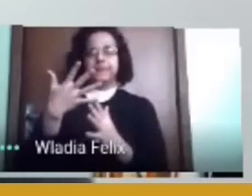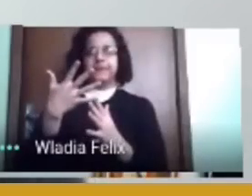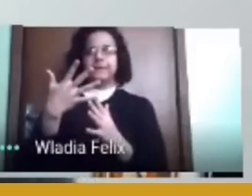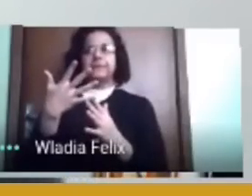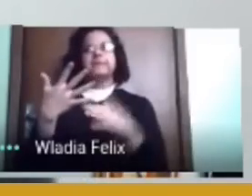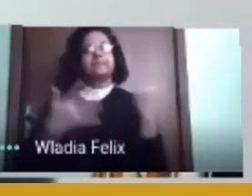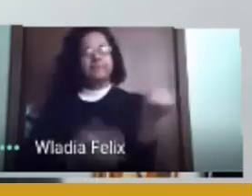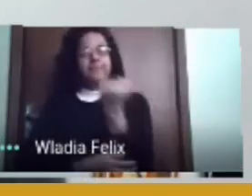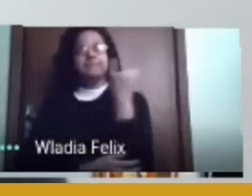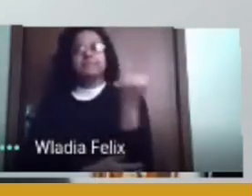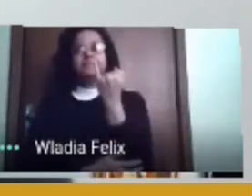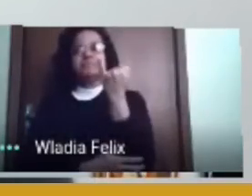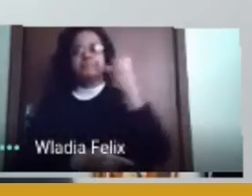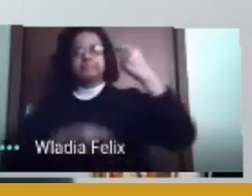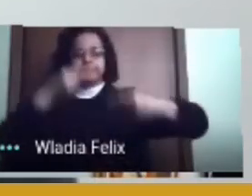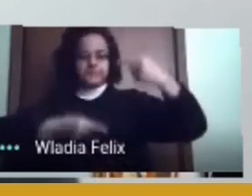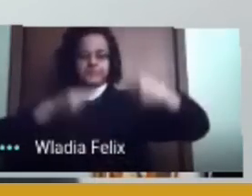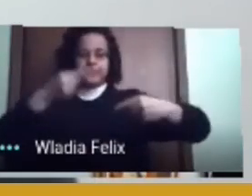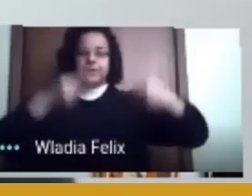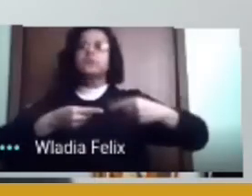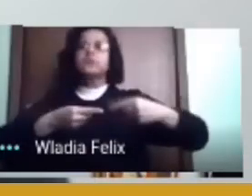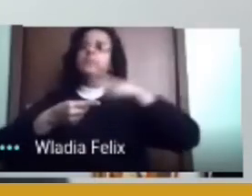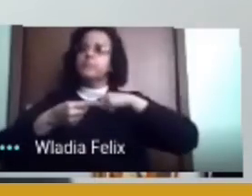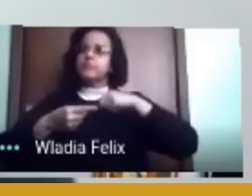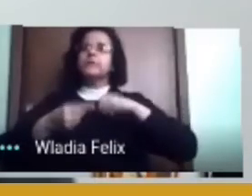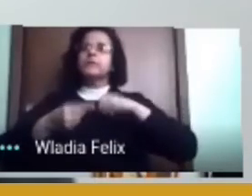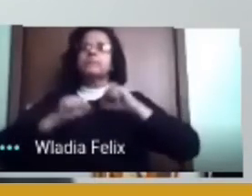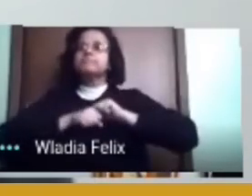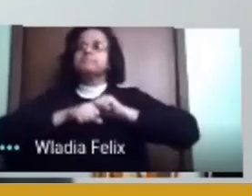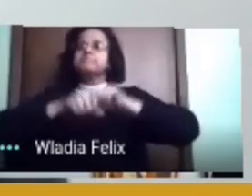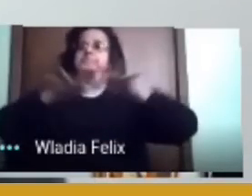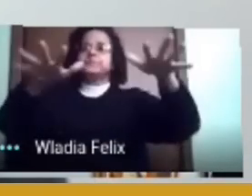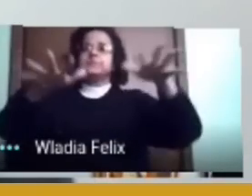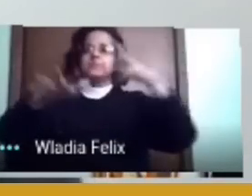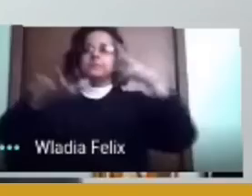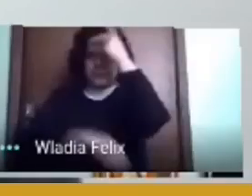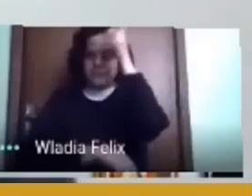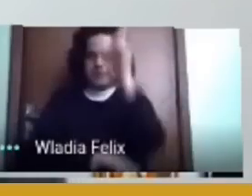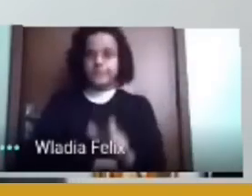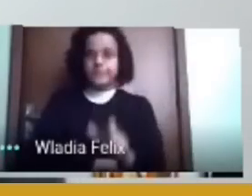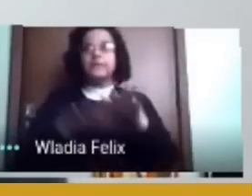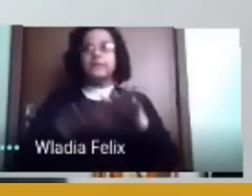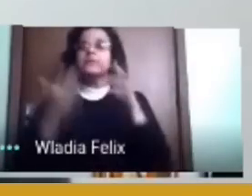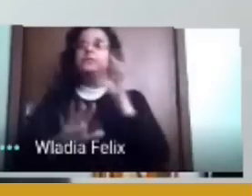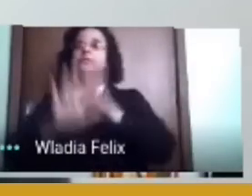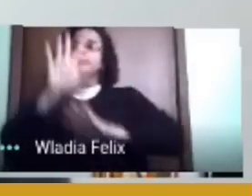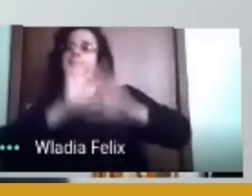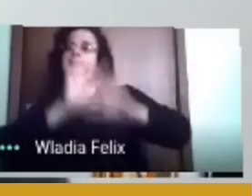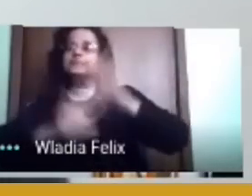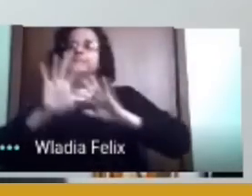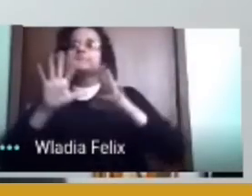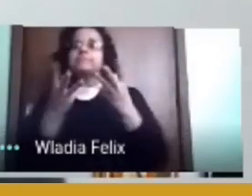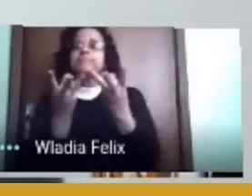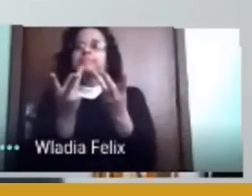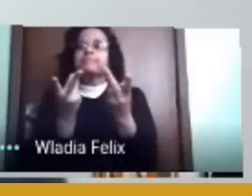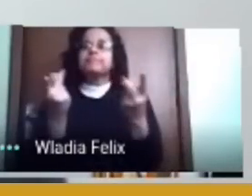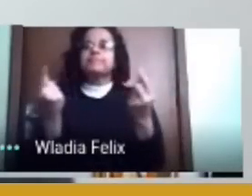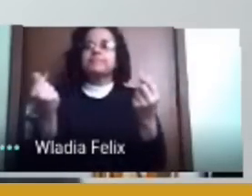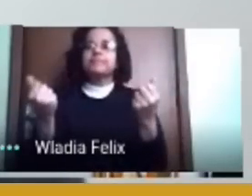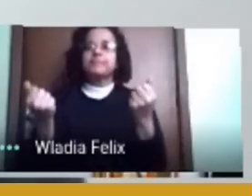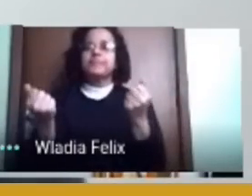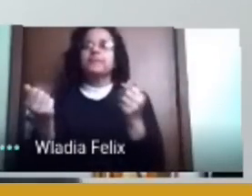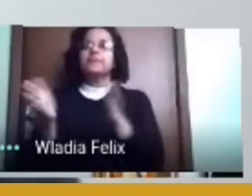a todas as pessoas, né? Então, esse cuidado, essa sensibilidade é fundamental para essa nossa conversa. E também agradecer a